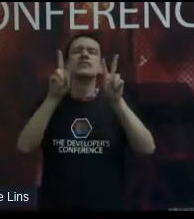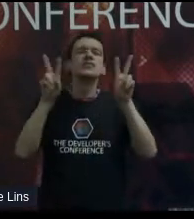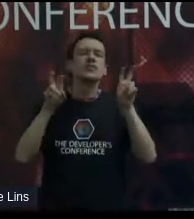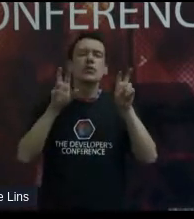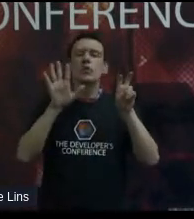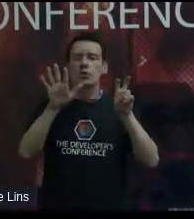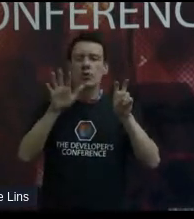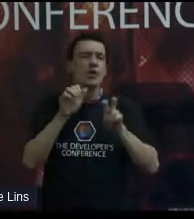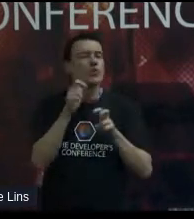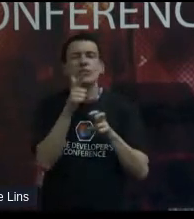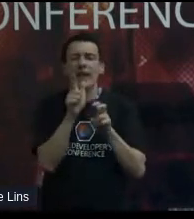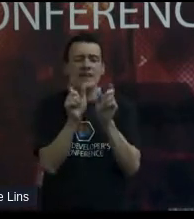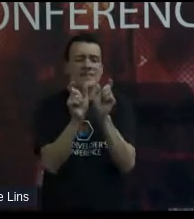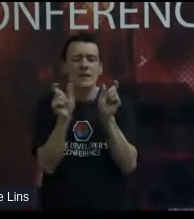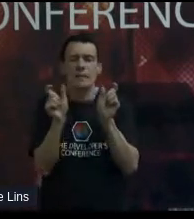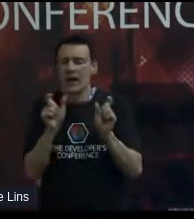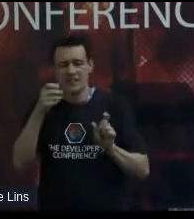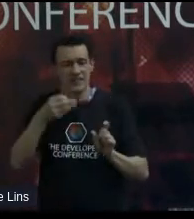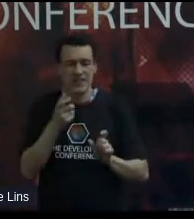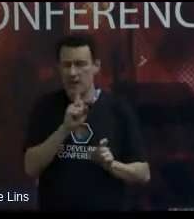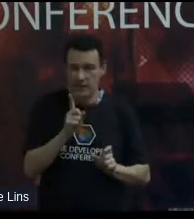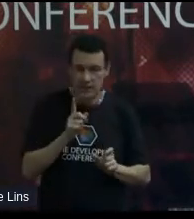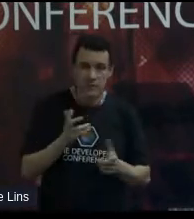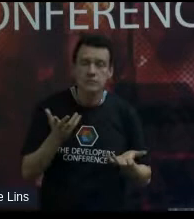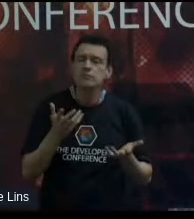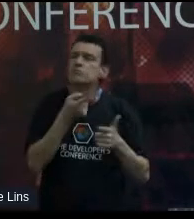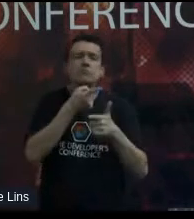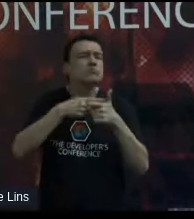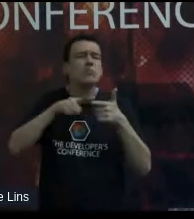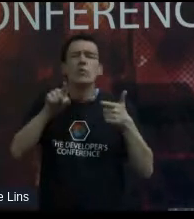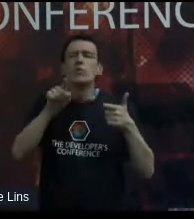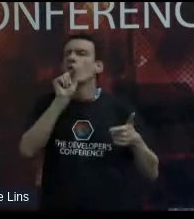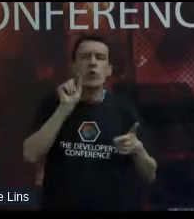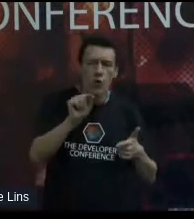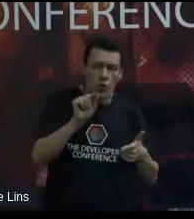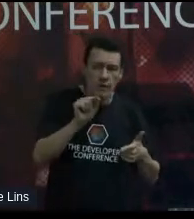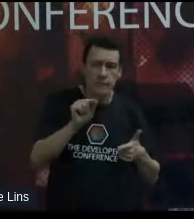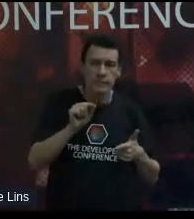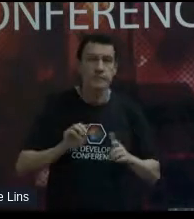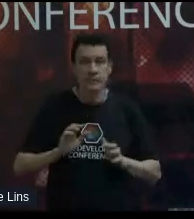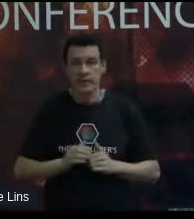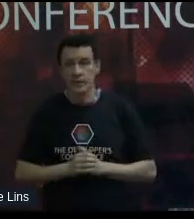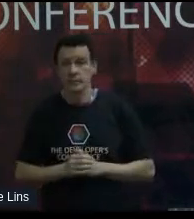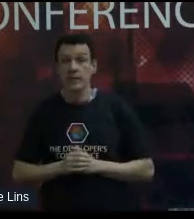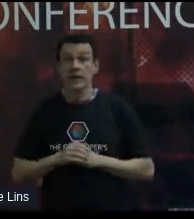Bora. impactos? Vamos lá. Bem, o principal impacto, né, da implementação de